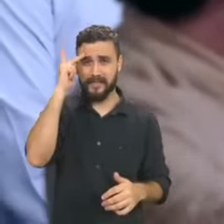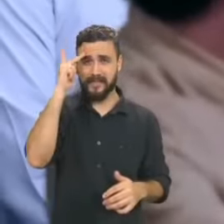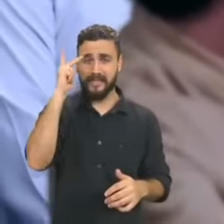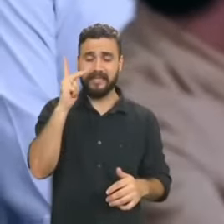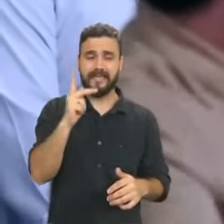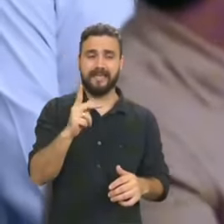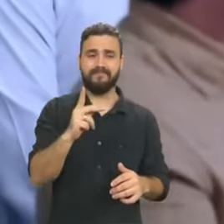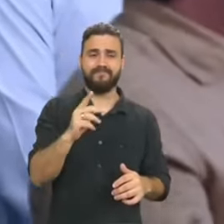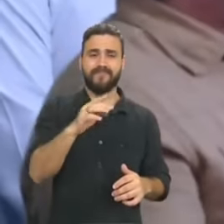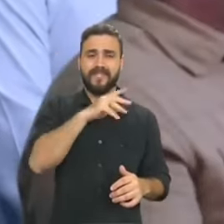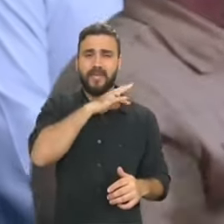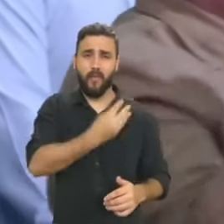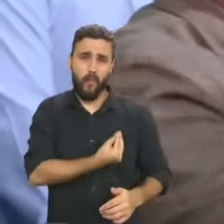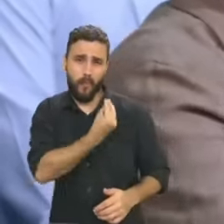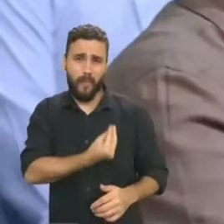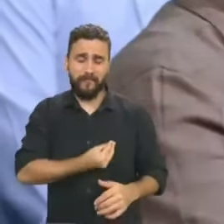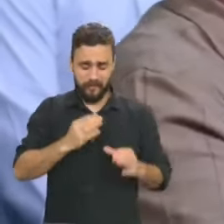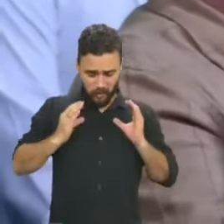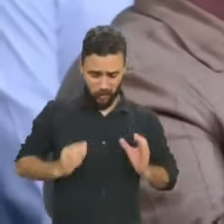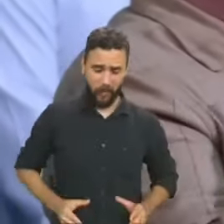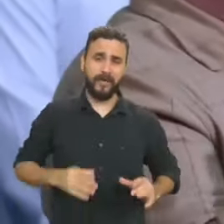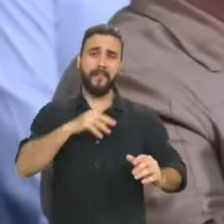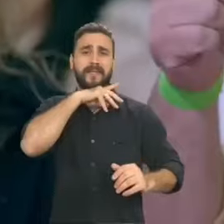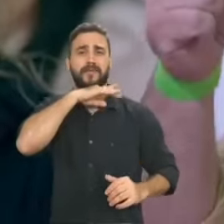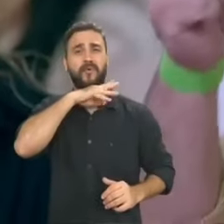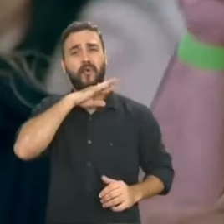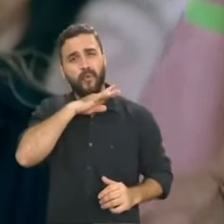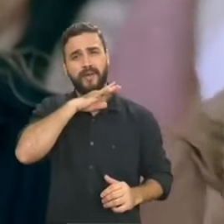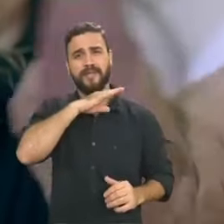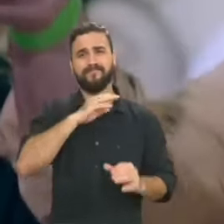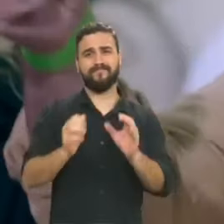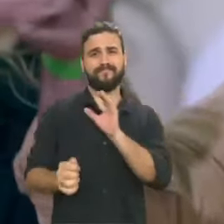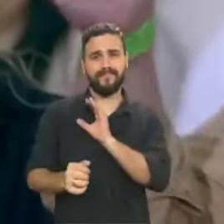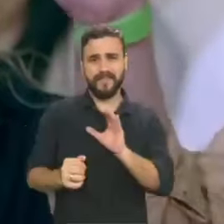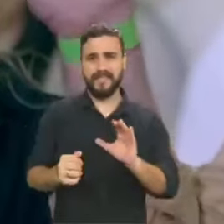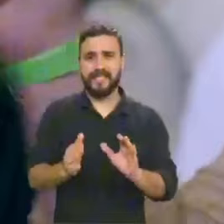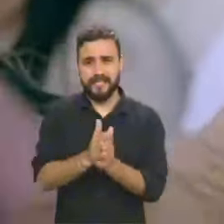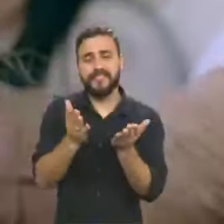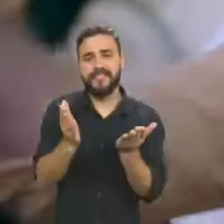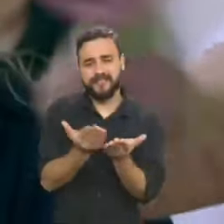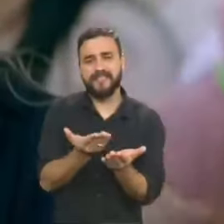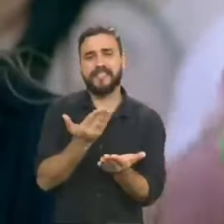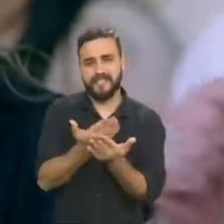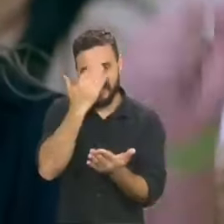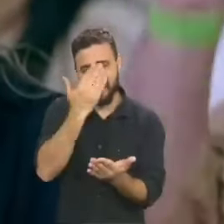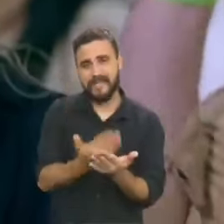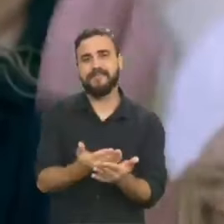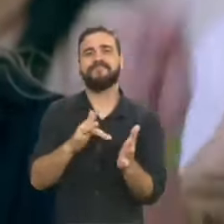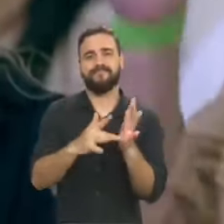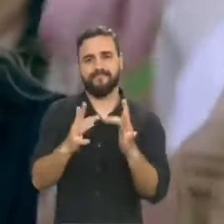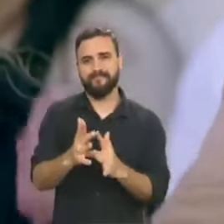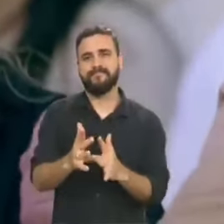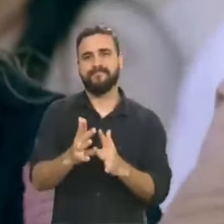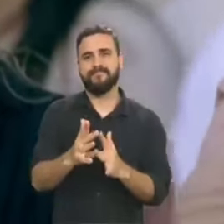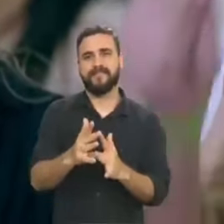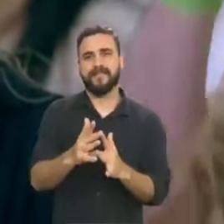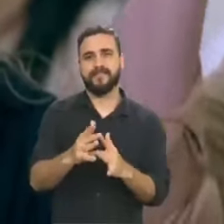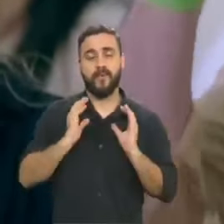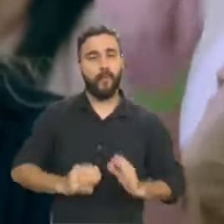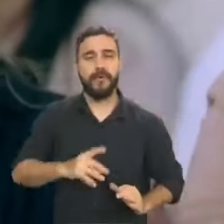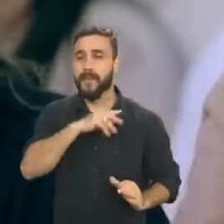testemunho, é um outro assunto. Mas acho que hoje, aqui, nesse momento, nós temos exemplos e também nos tornamos indesculpáveis. É